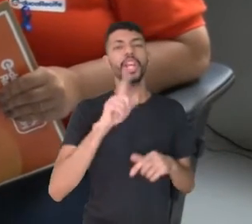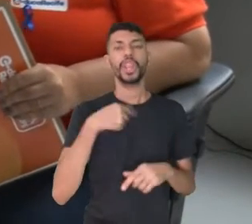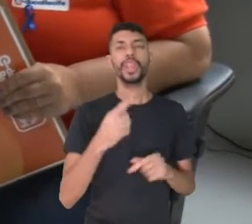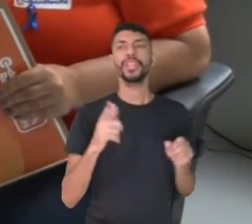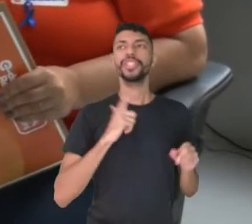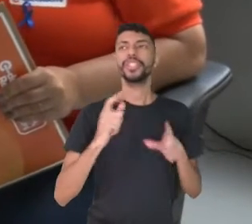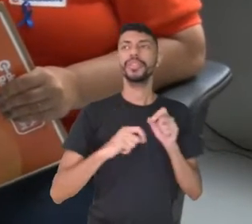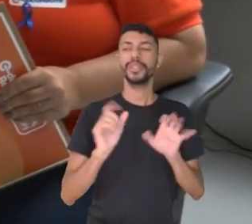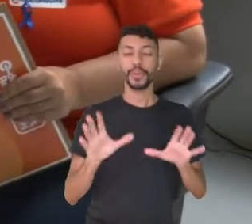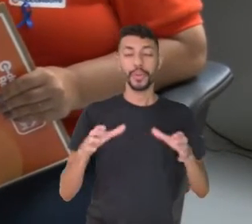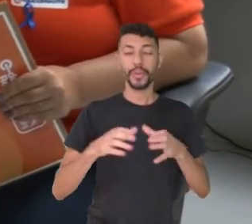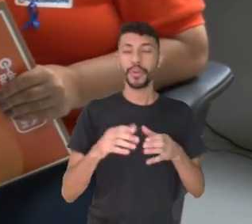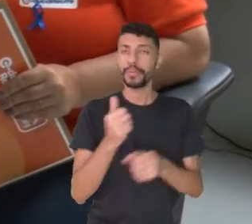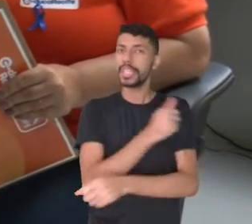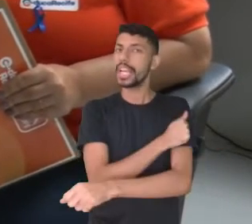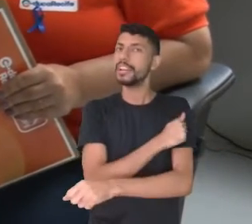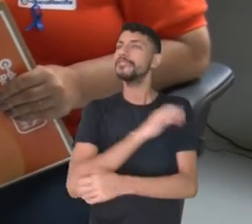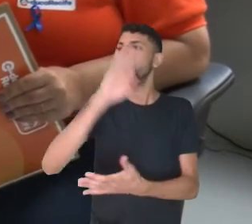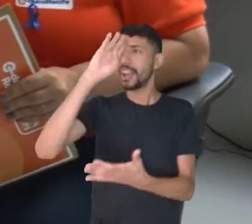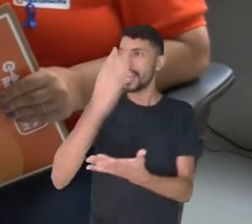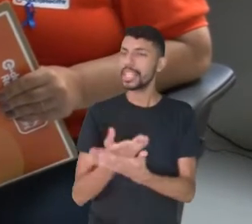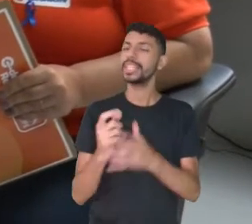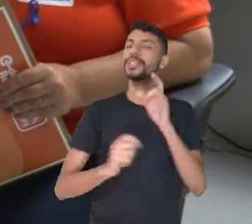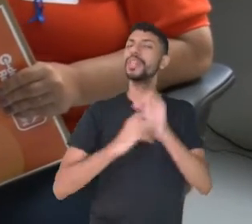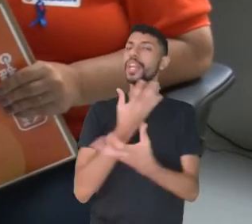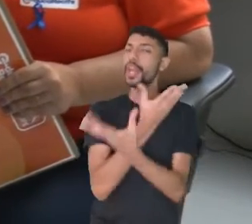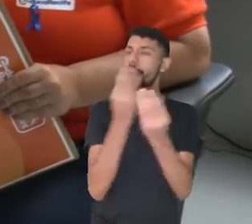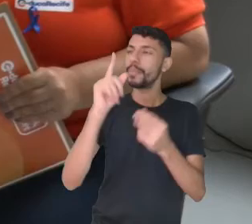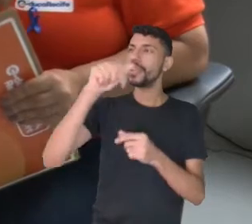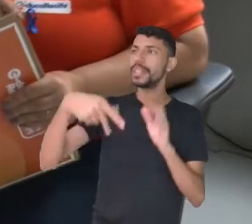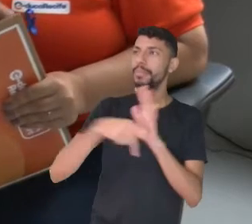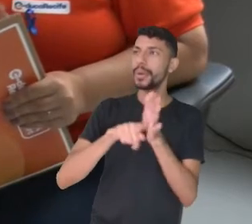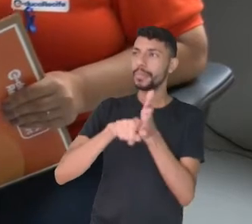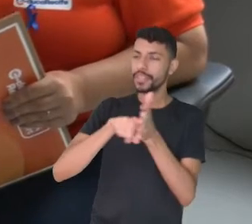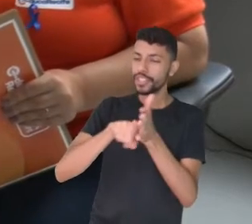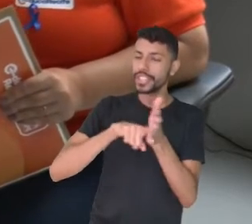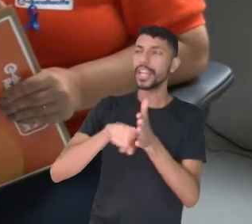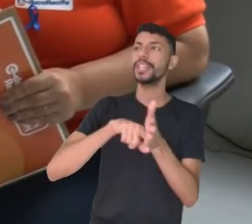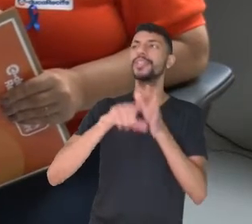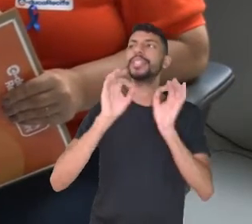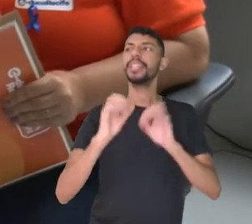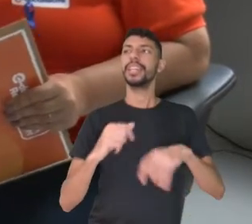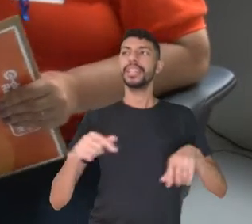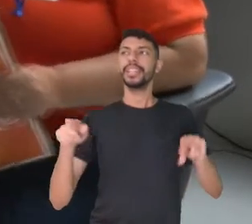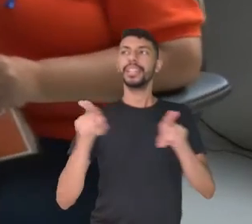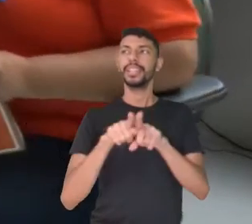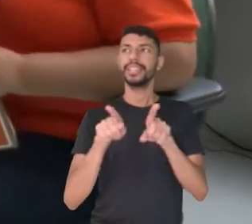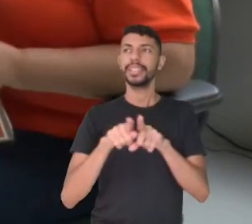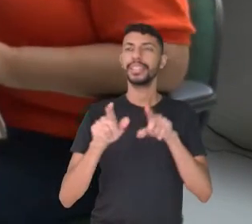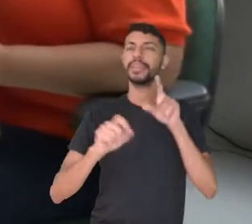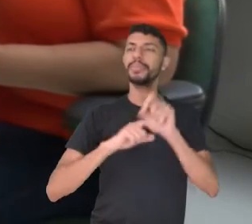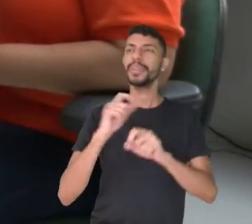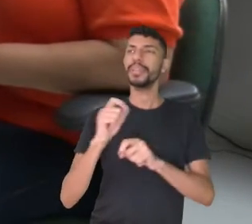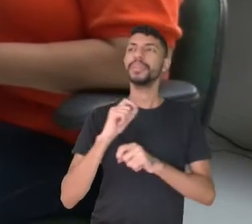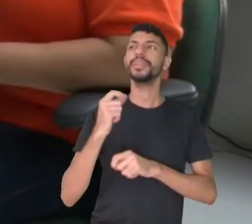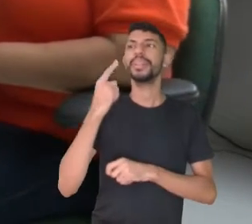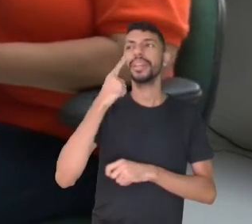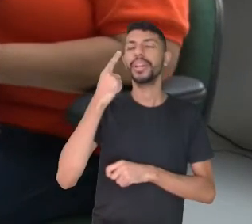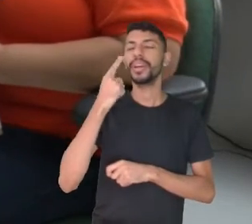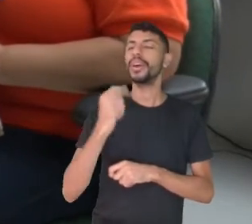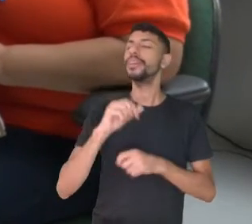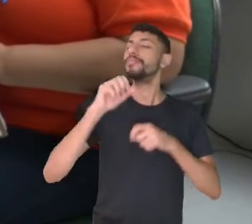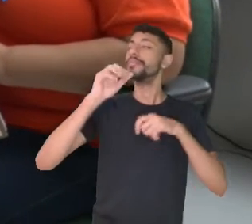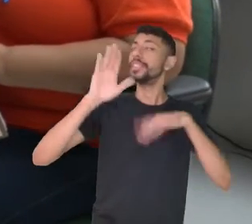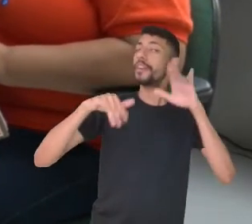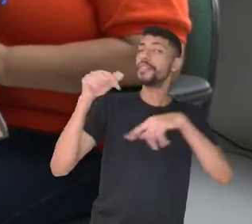conjunto de alunos que eu acredito que muitos são pesquisadores, são investigadores e quem sabe, pessoal, se um de vocês no futuro